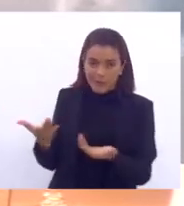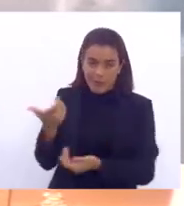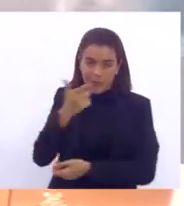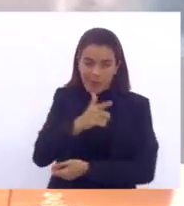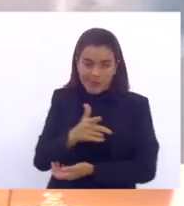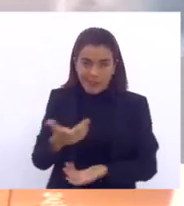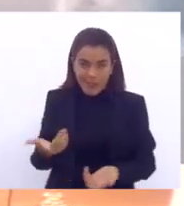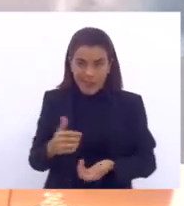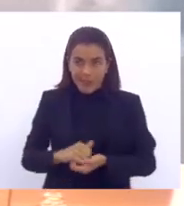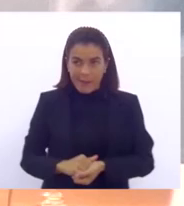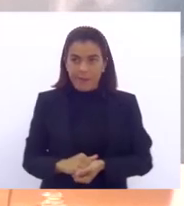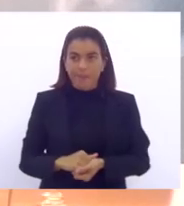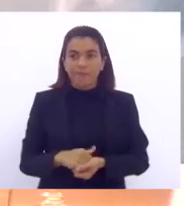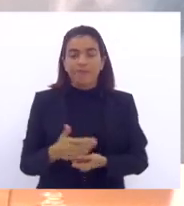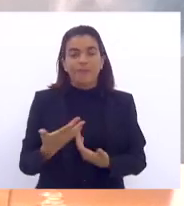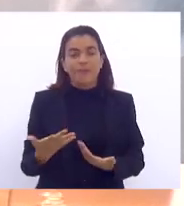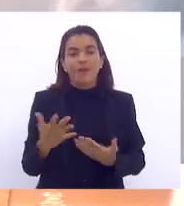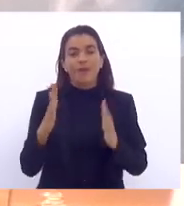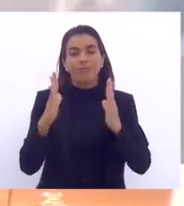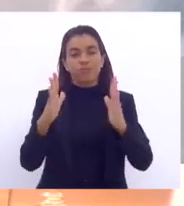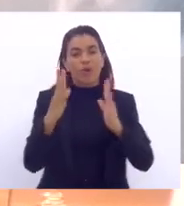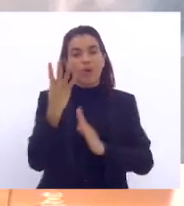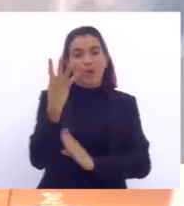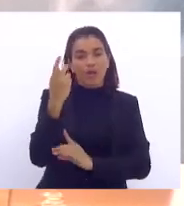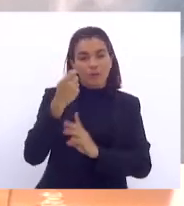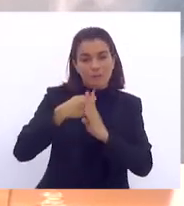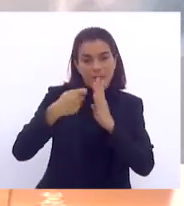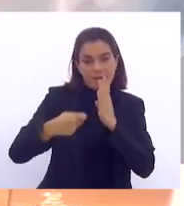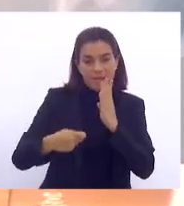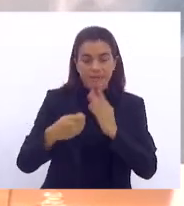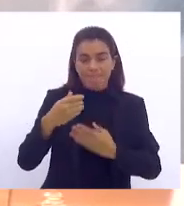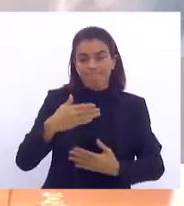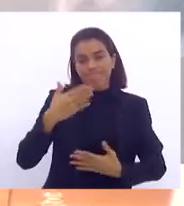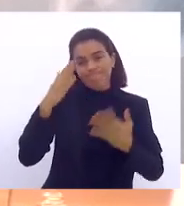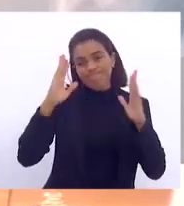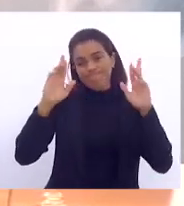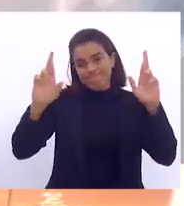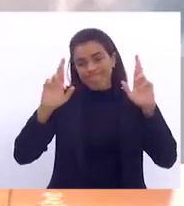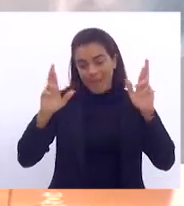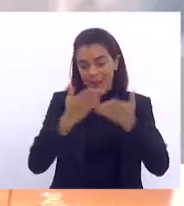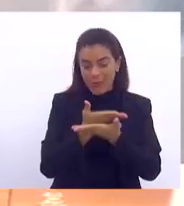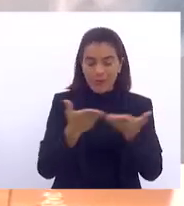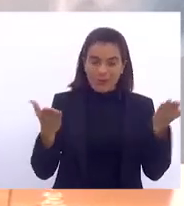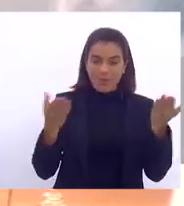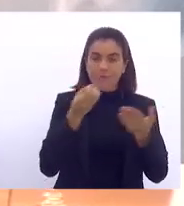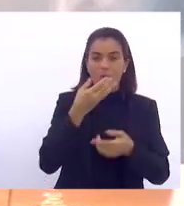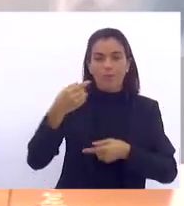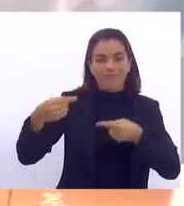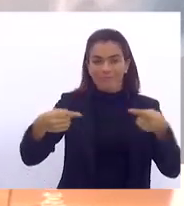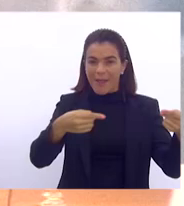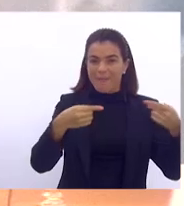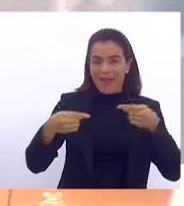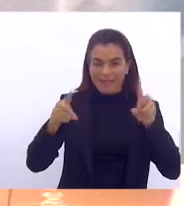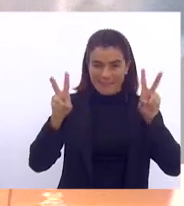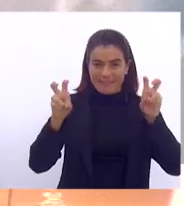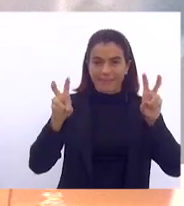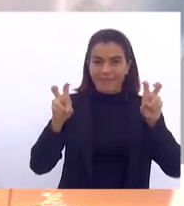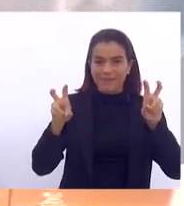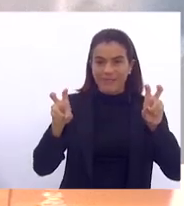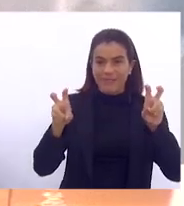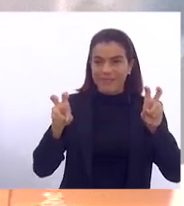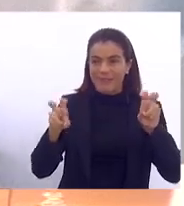construir ao longo desses 4 meses Desejo a todos um bom debate dessa temática aqui querido